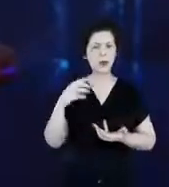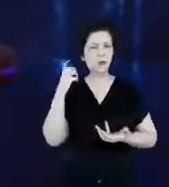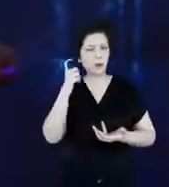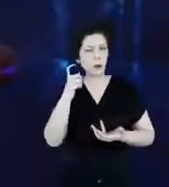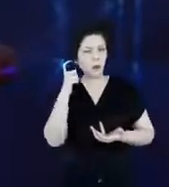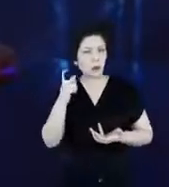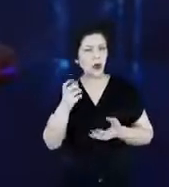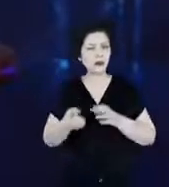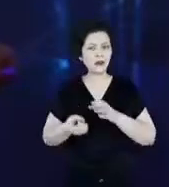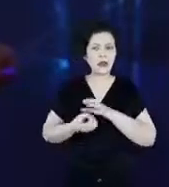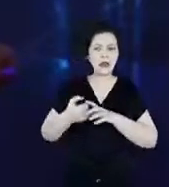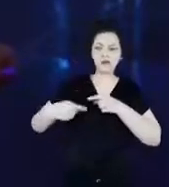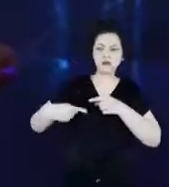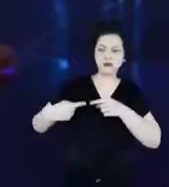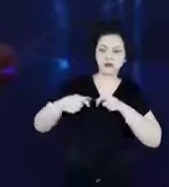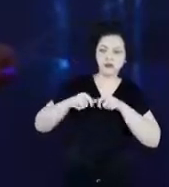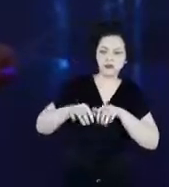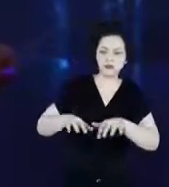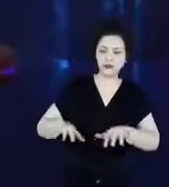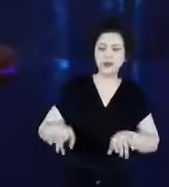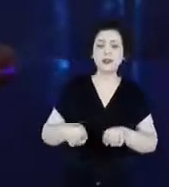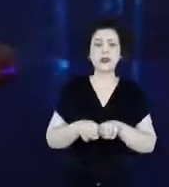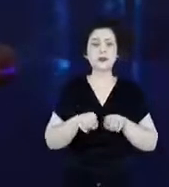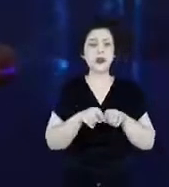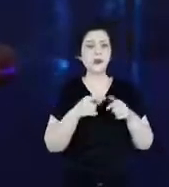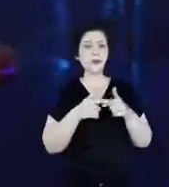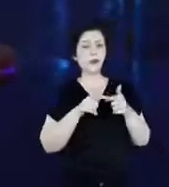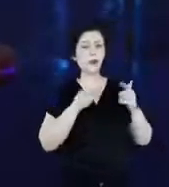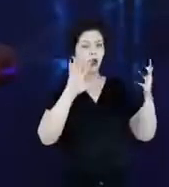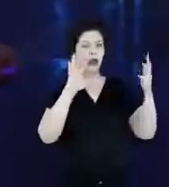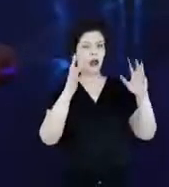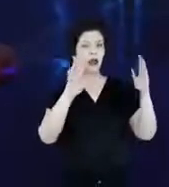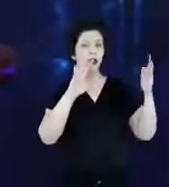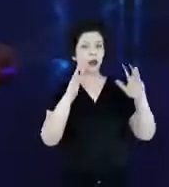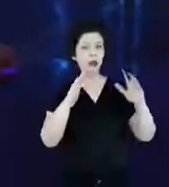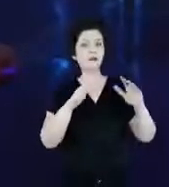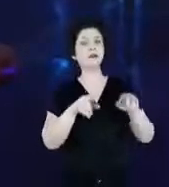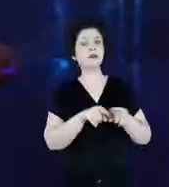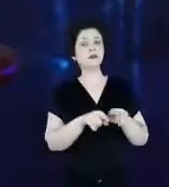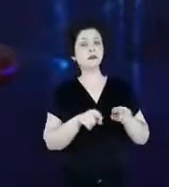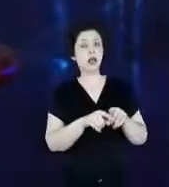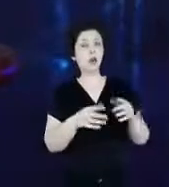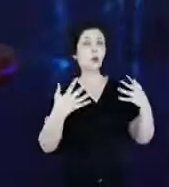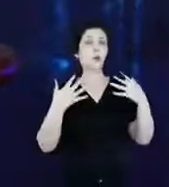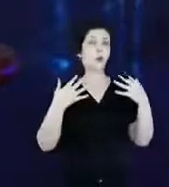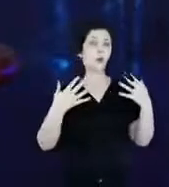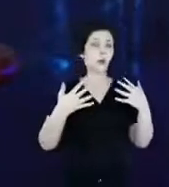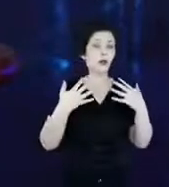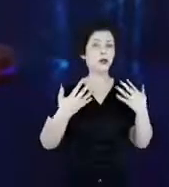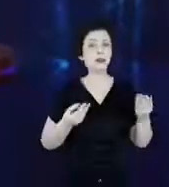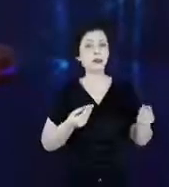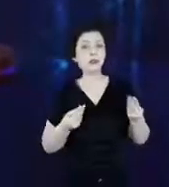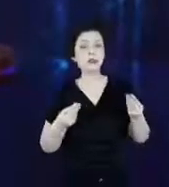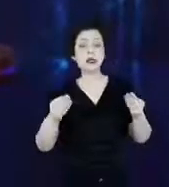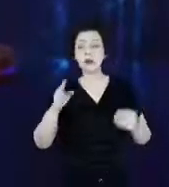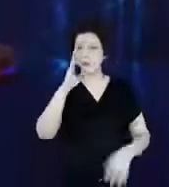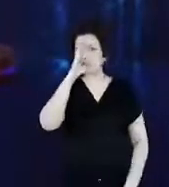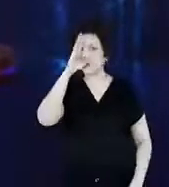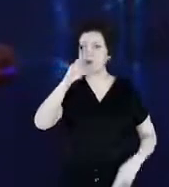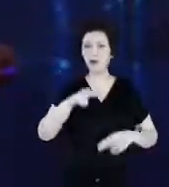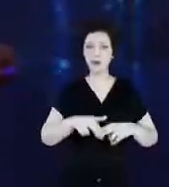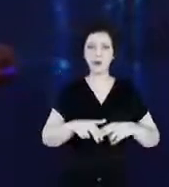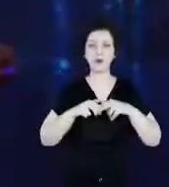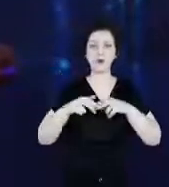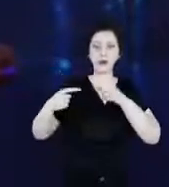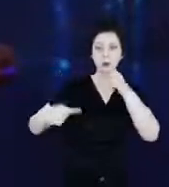da energia, mas com o problema também climático, e está aí o aquecimento global, que foi o ponto principal de